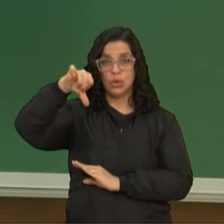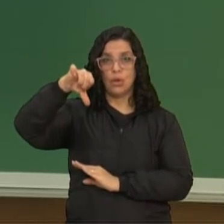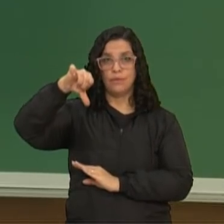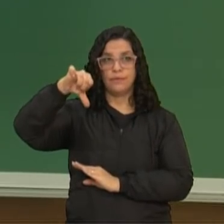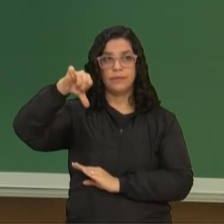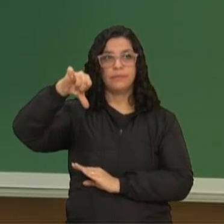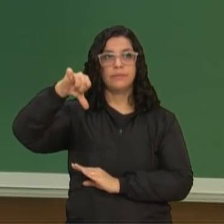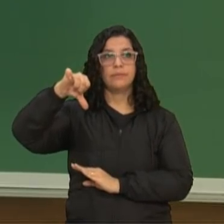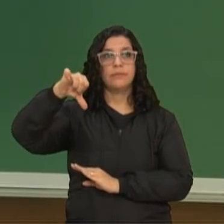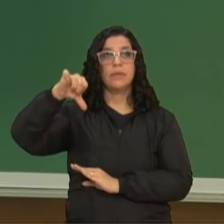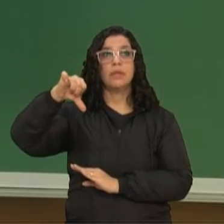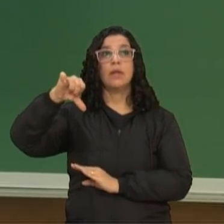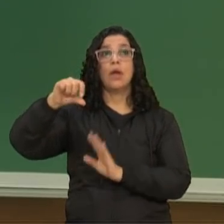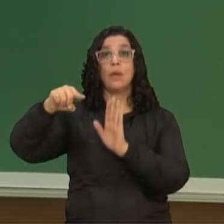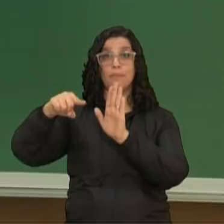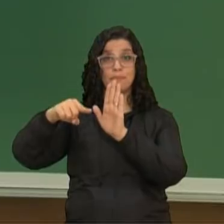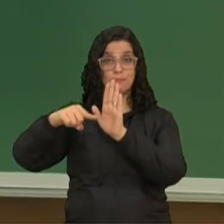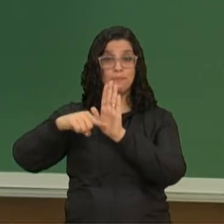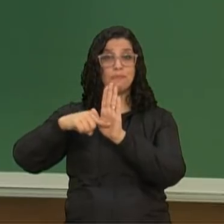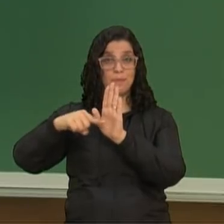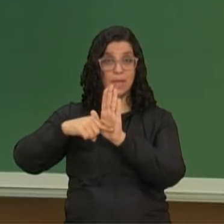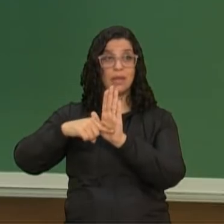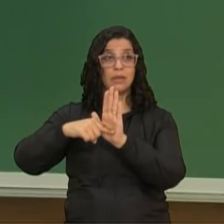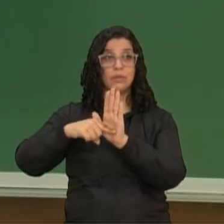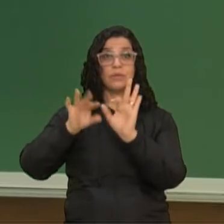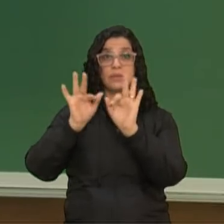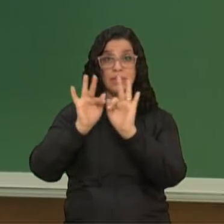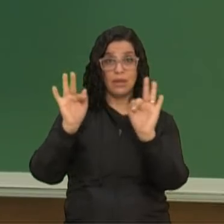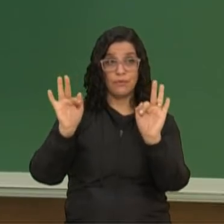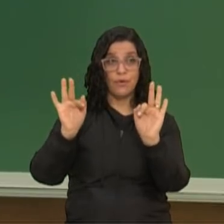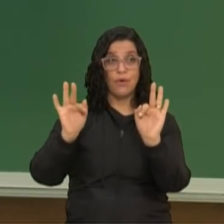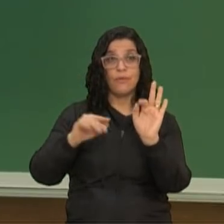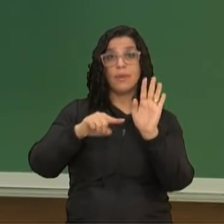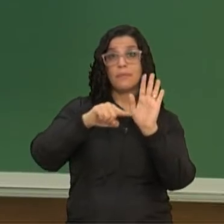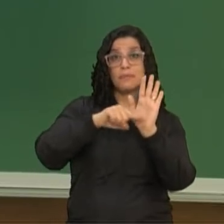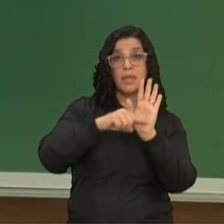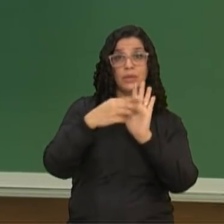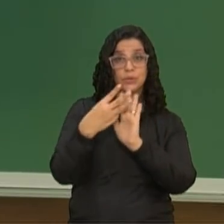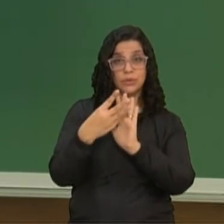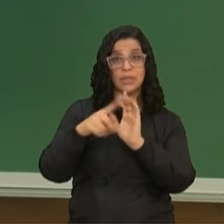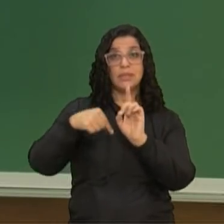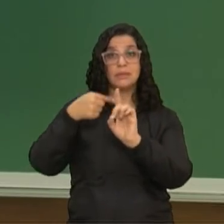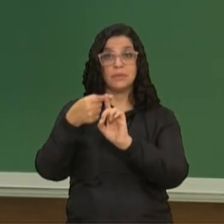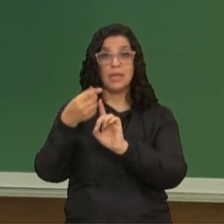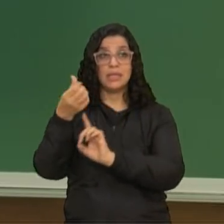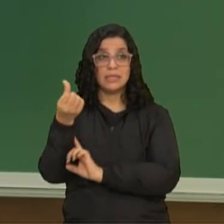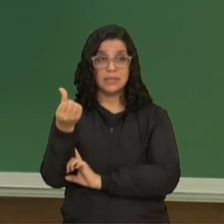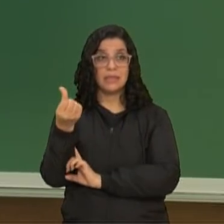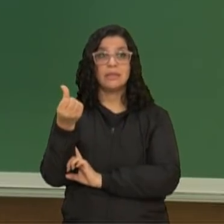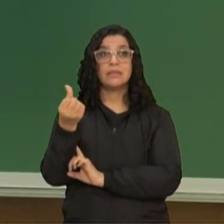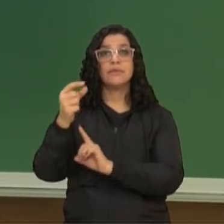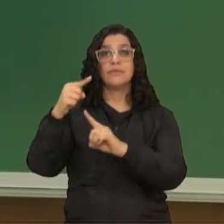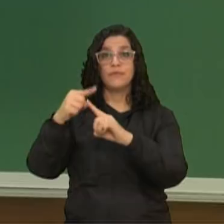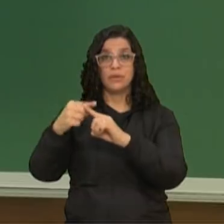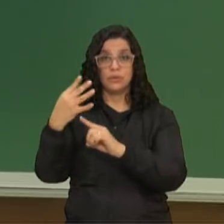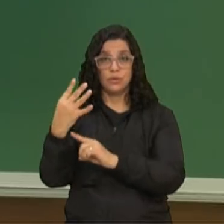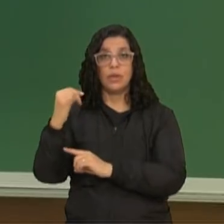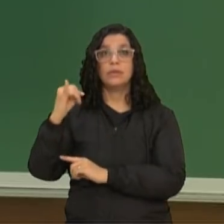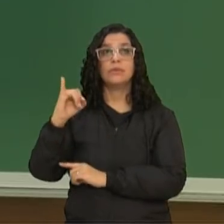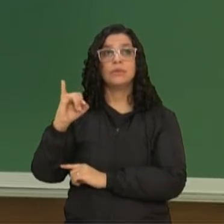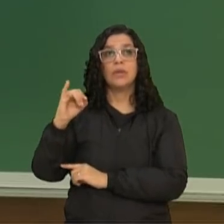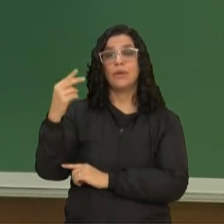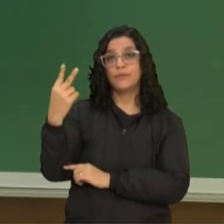quadrado, 9. Menos, da fórmula, menos 3 mais 6, vezes 4,